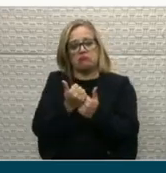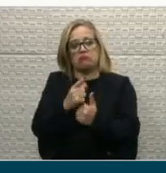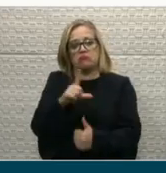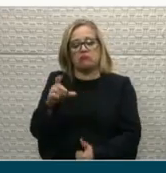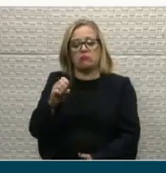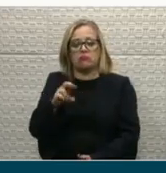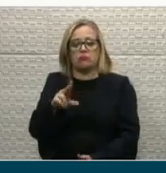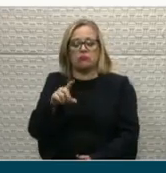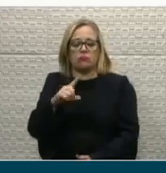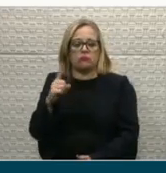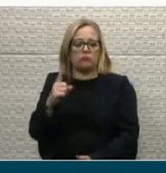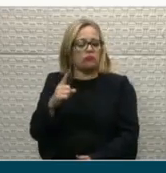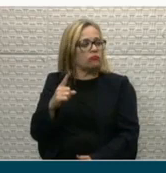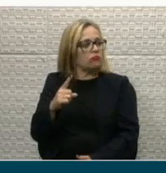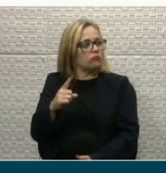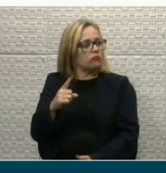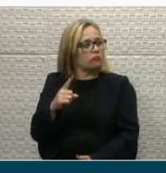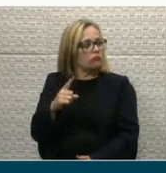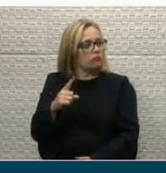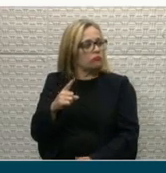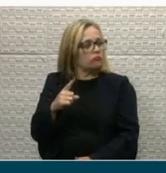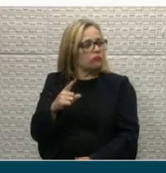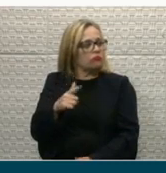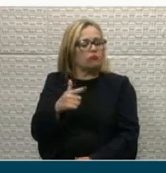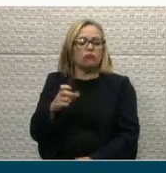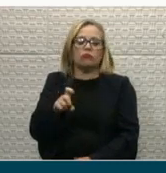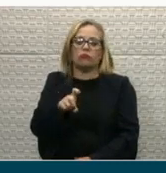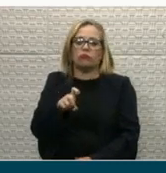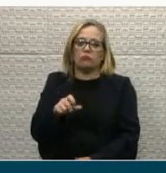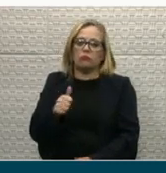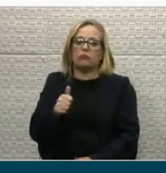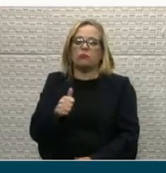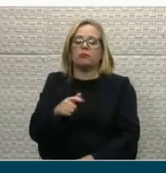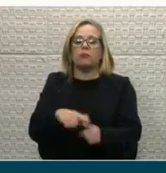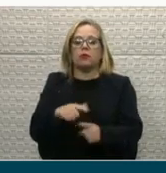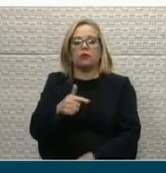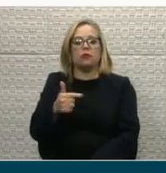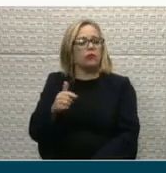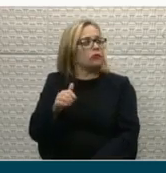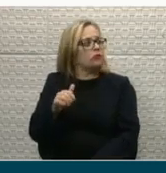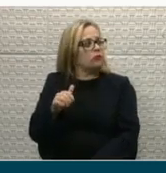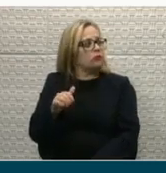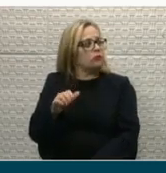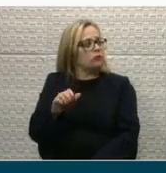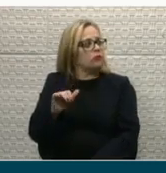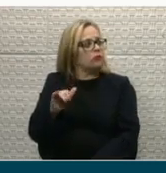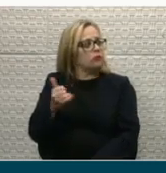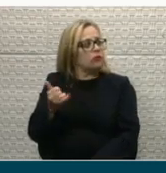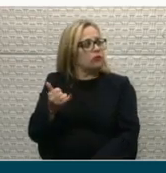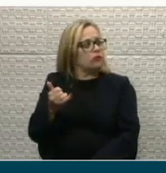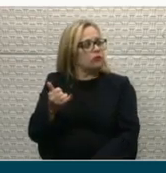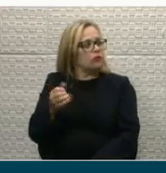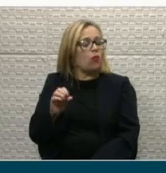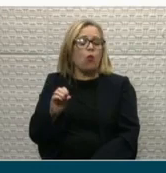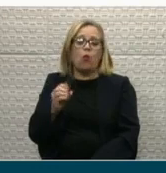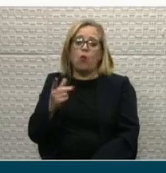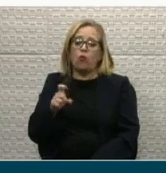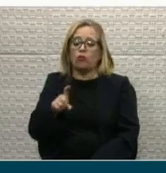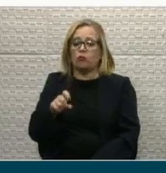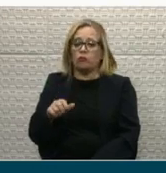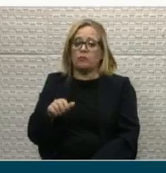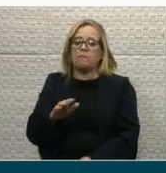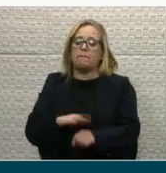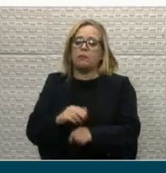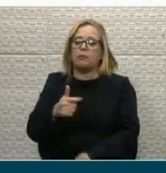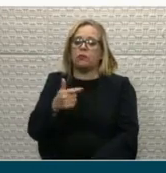igual a 1 na primeira equação, eu vou ter 2x mais 2y igual a x, ou ainda x